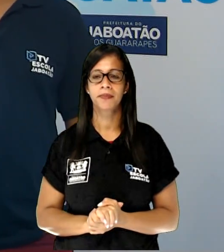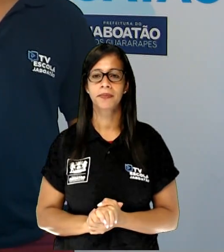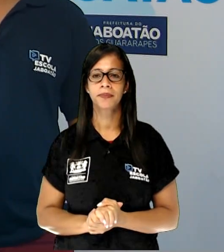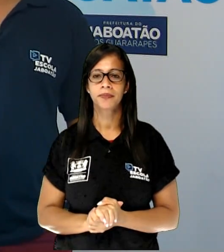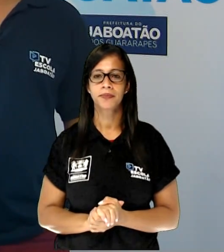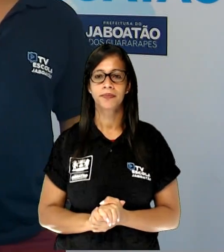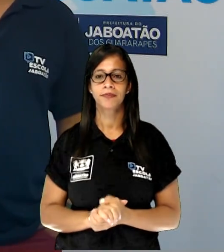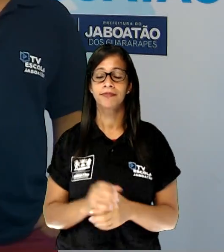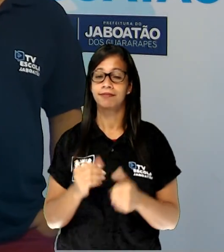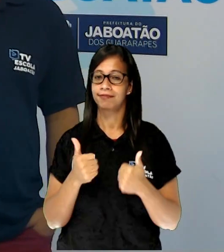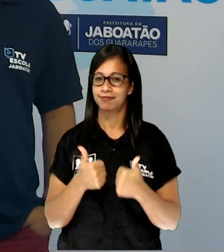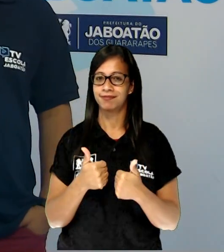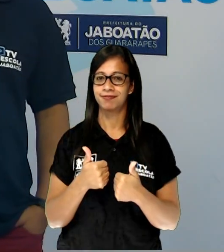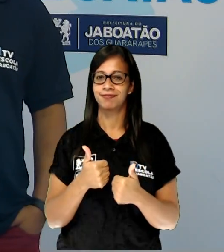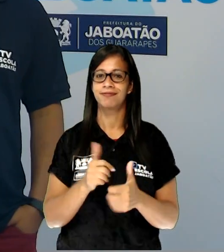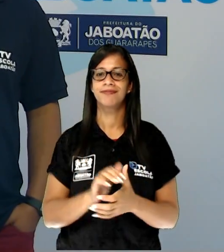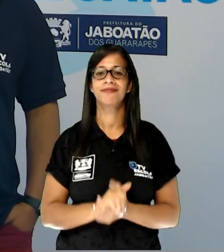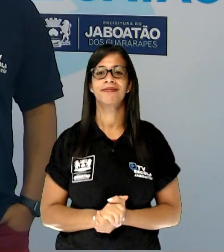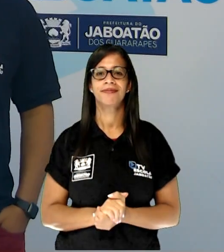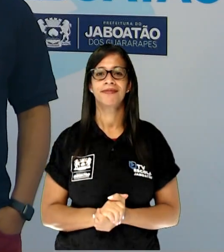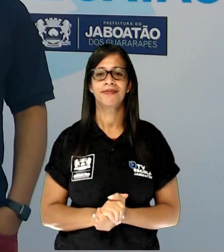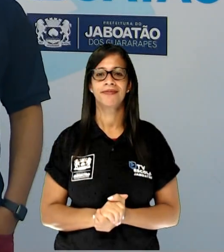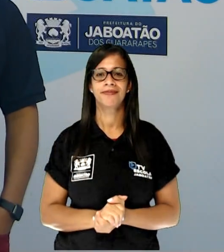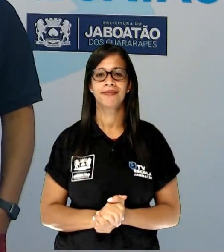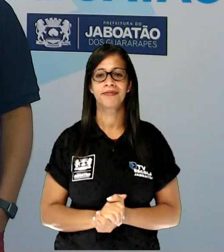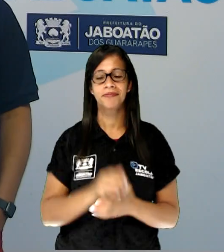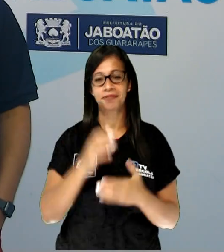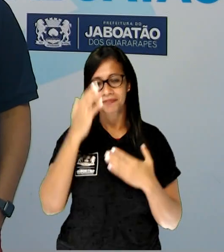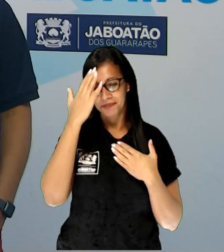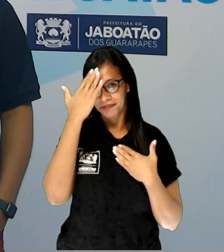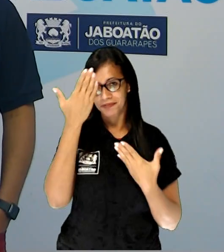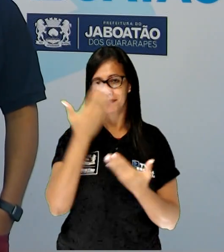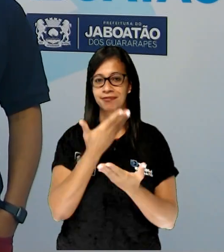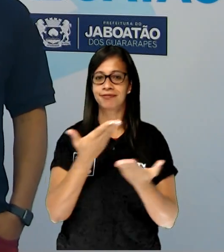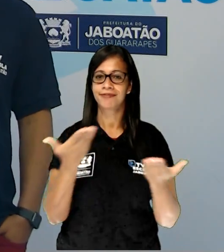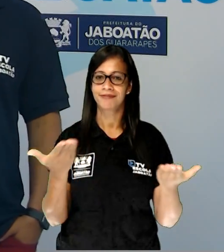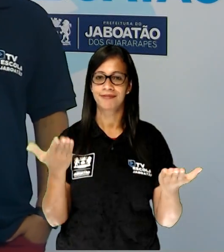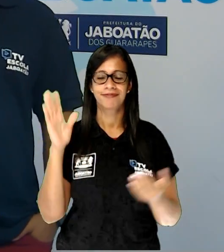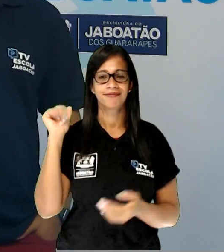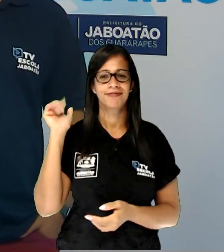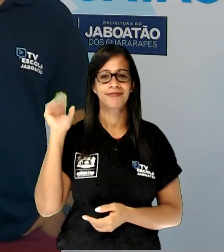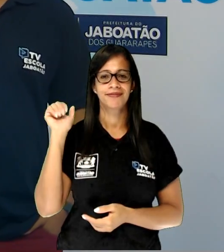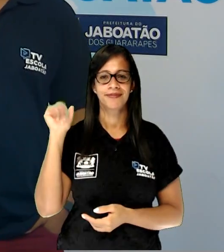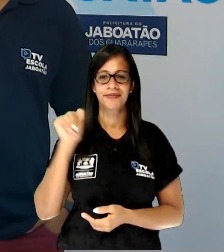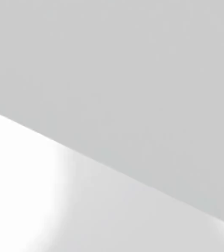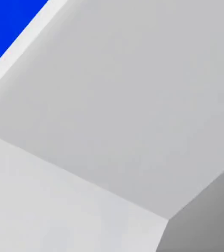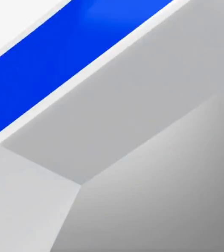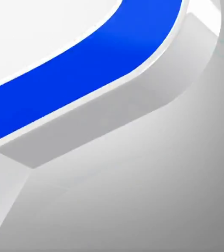Ok, gente? Muito obrigado para vocês e até a próxima.